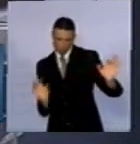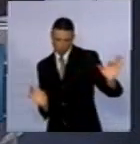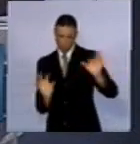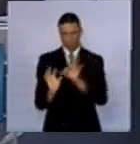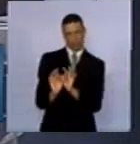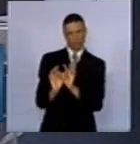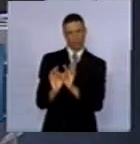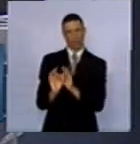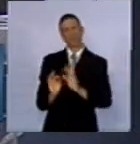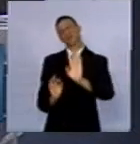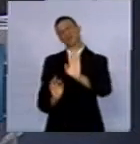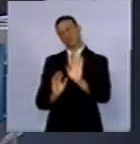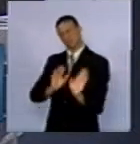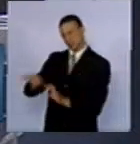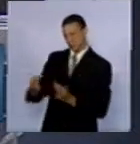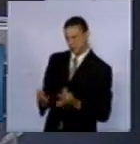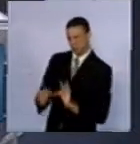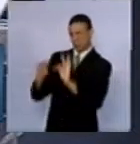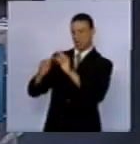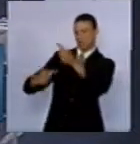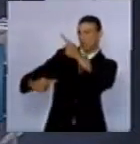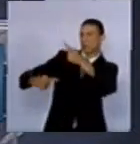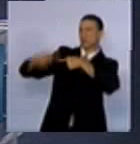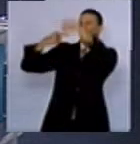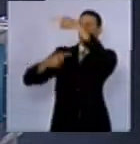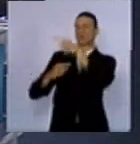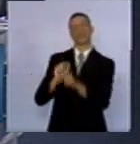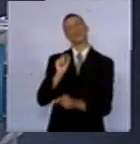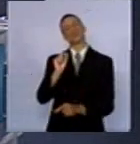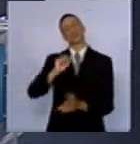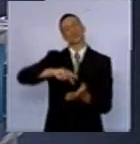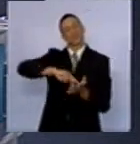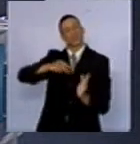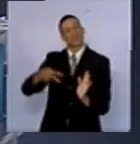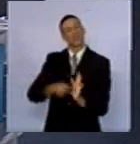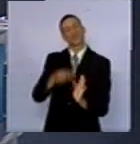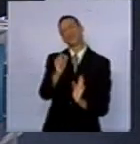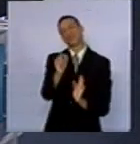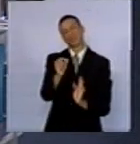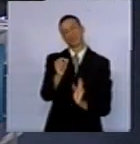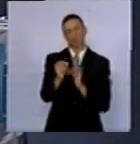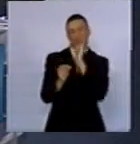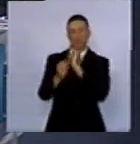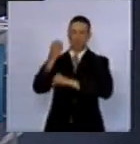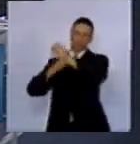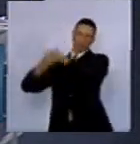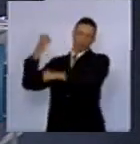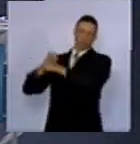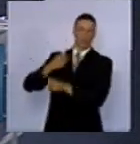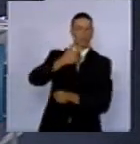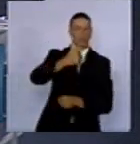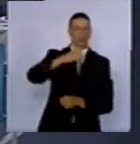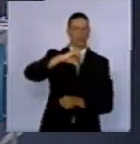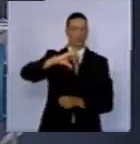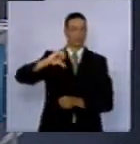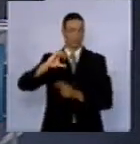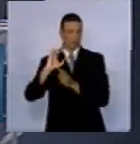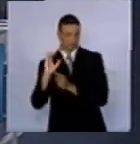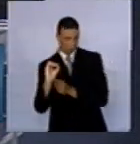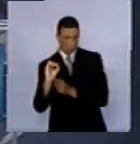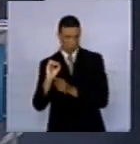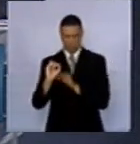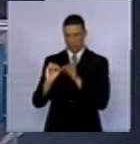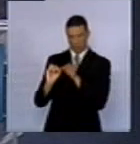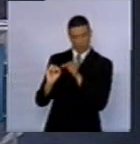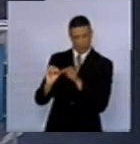tecnológica bom a convergência tecnológica se nós observarmos até meados da década de 90 é para